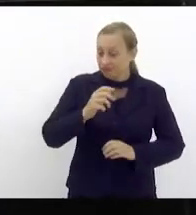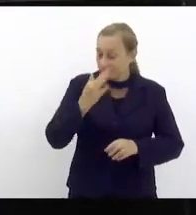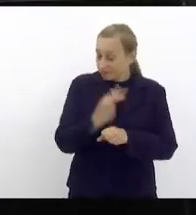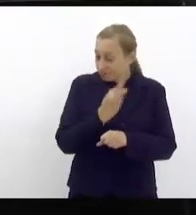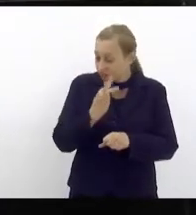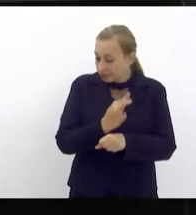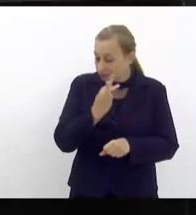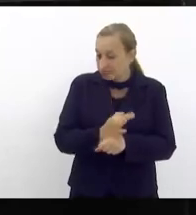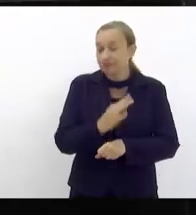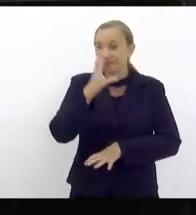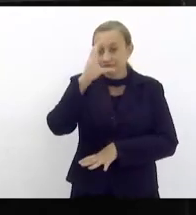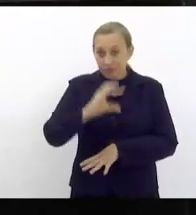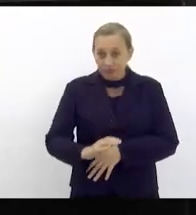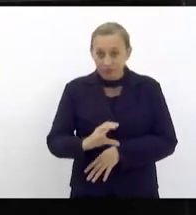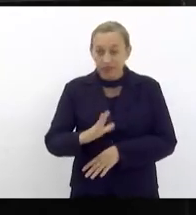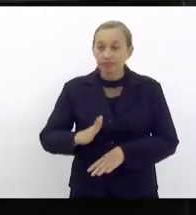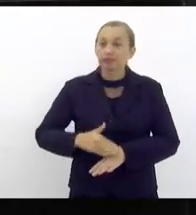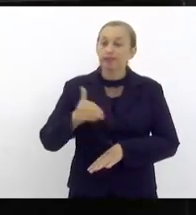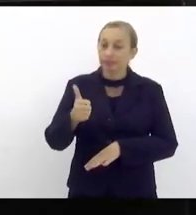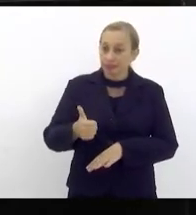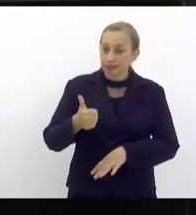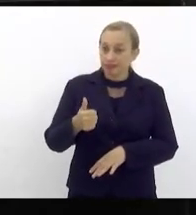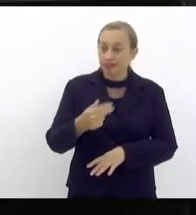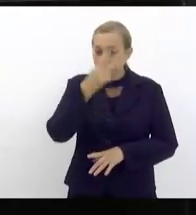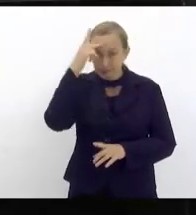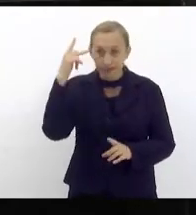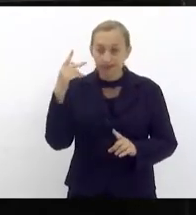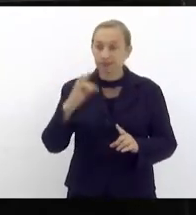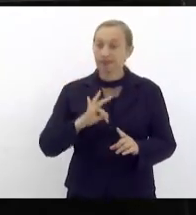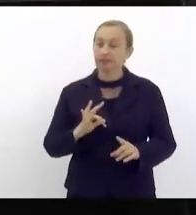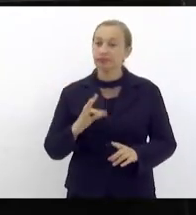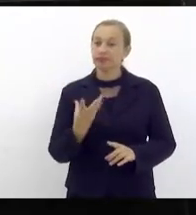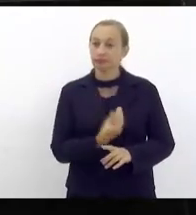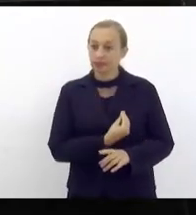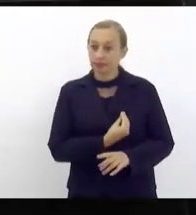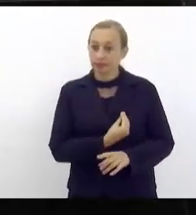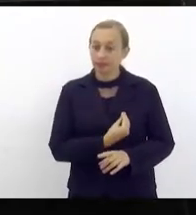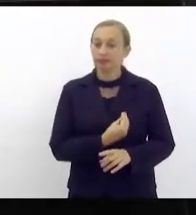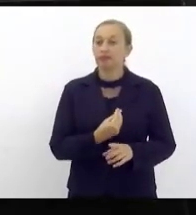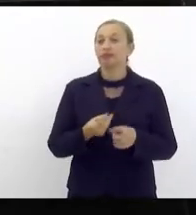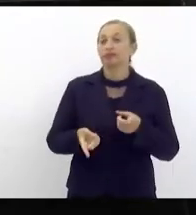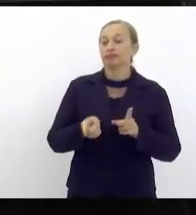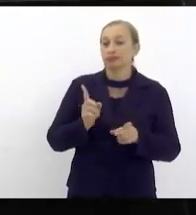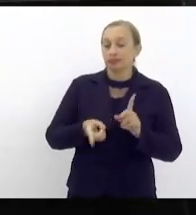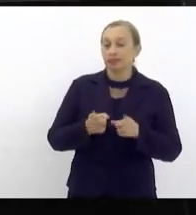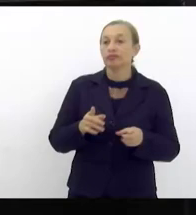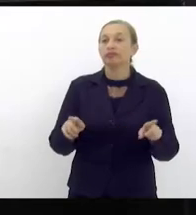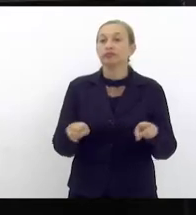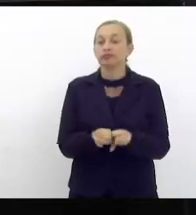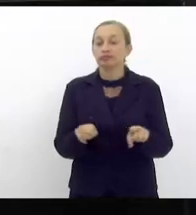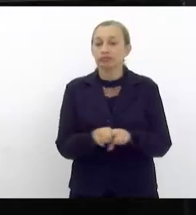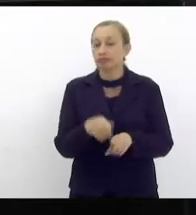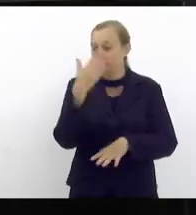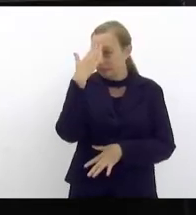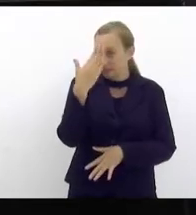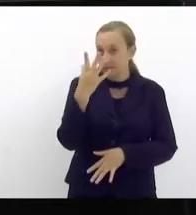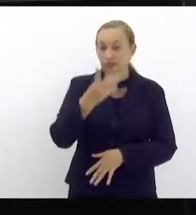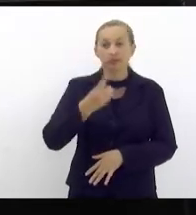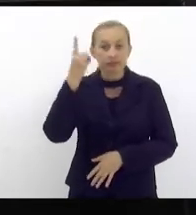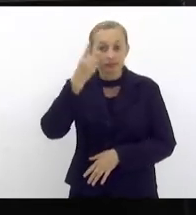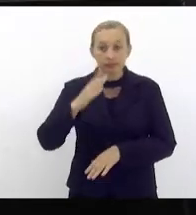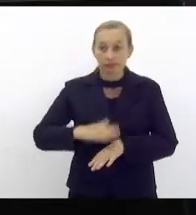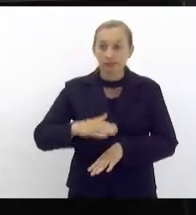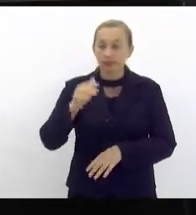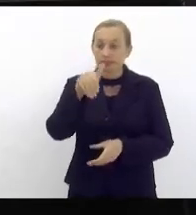pela cidadania e dignidade das pessoas transexuais e travestis e agradecer a deputada mais